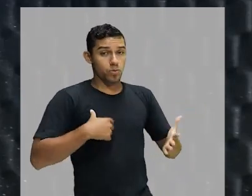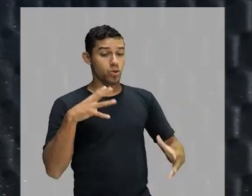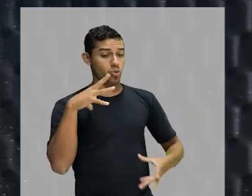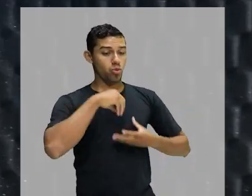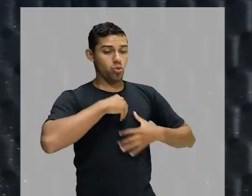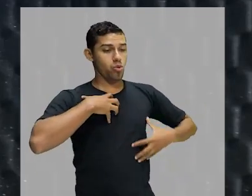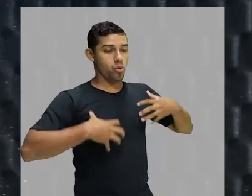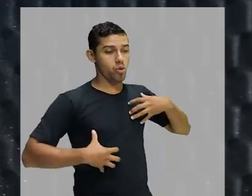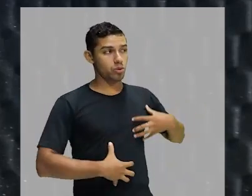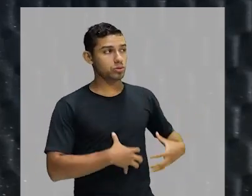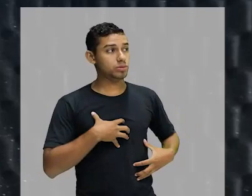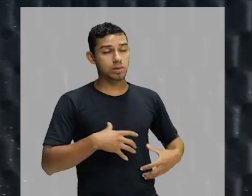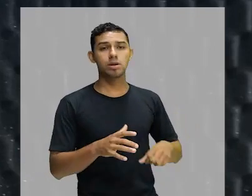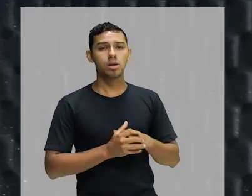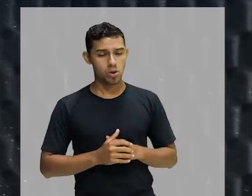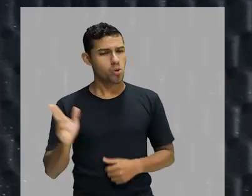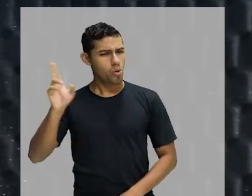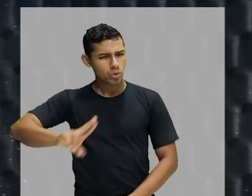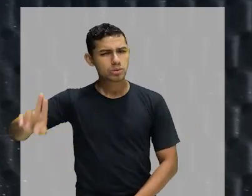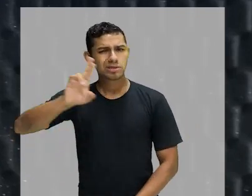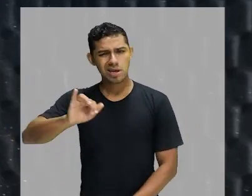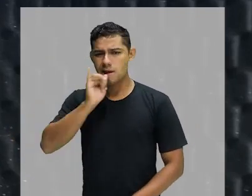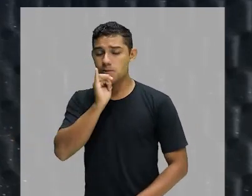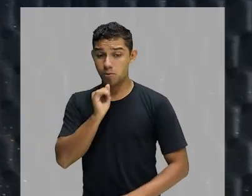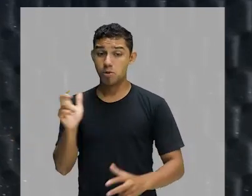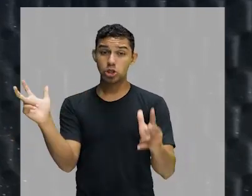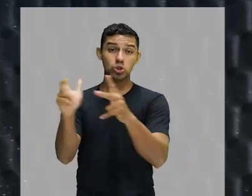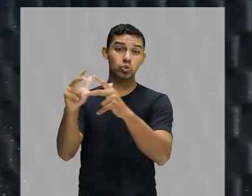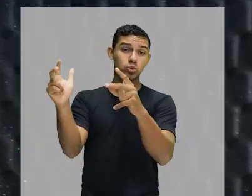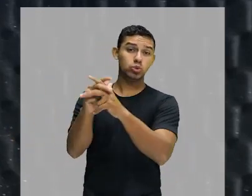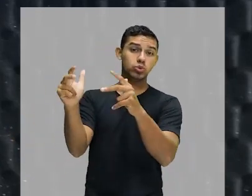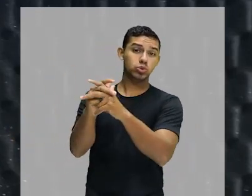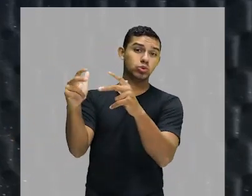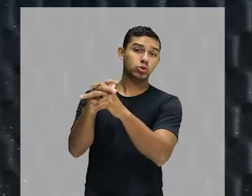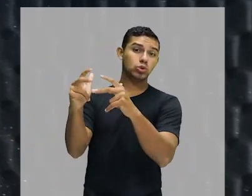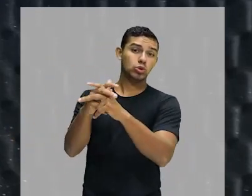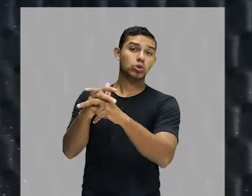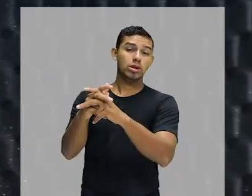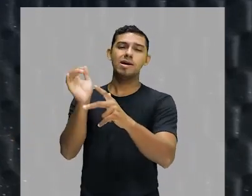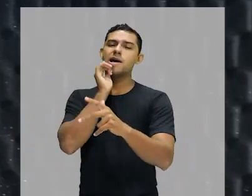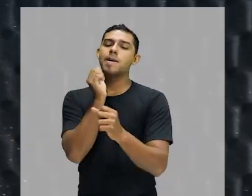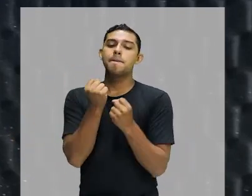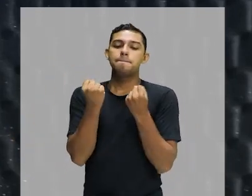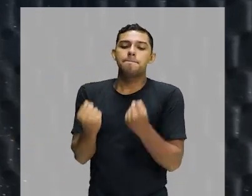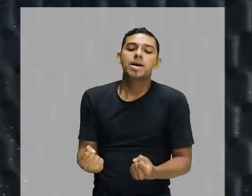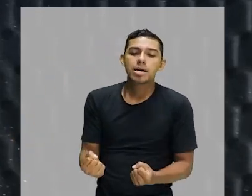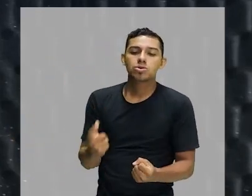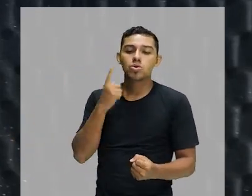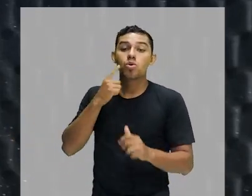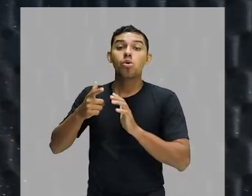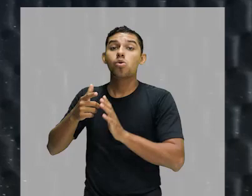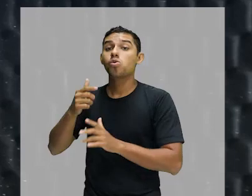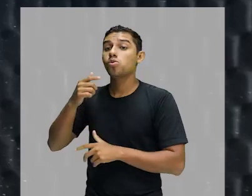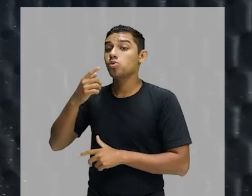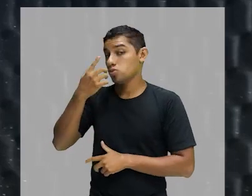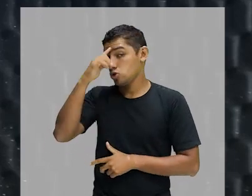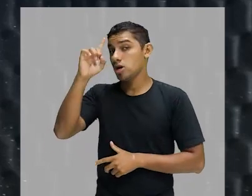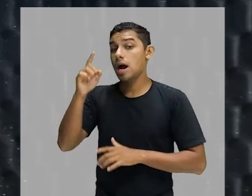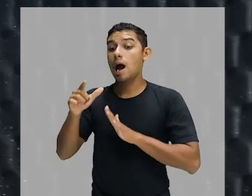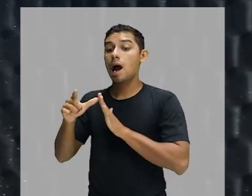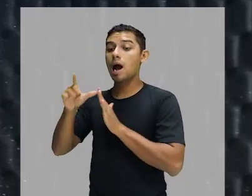organismo. Então, é muito utilizado por atletas de lutas, que tem aquela pesagem um dia antes de